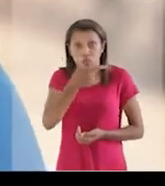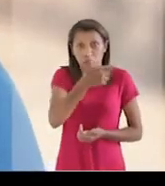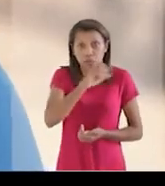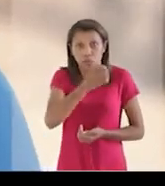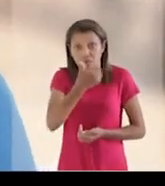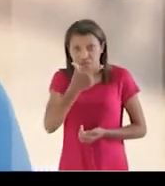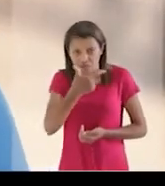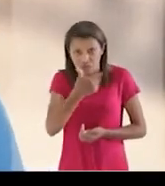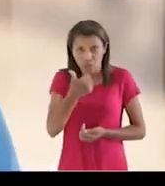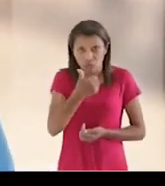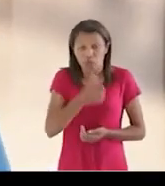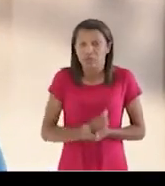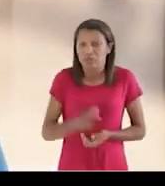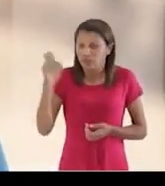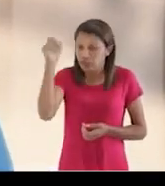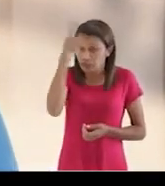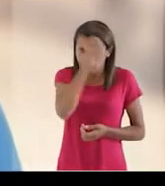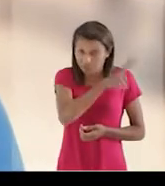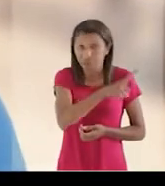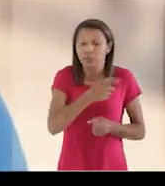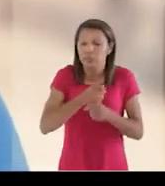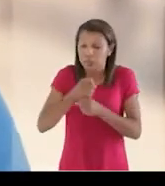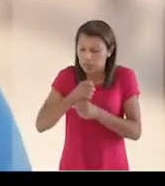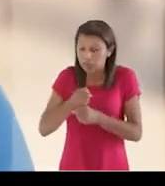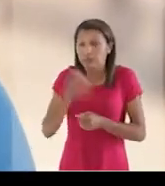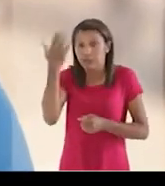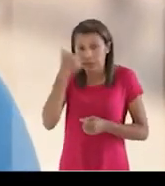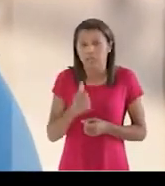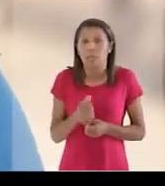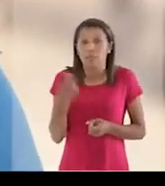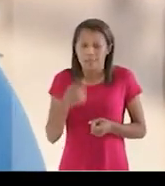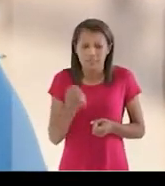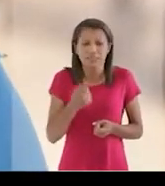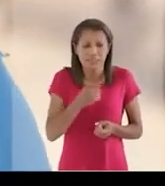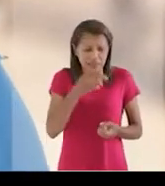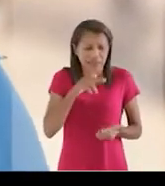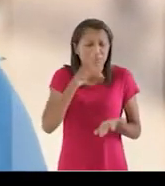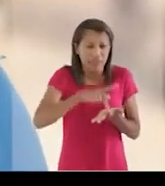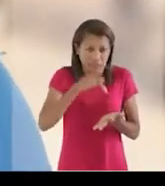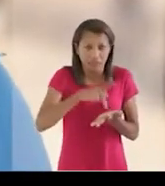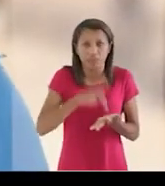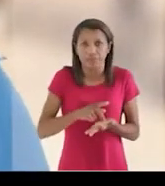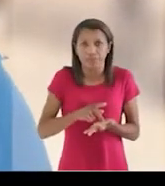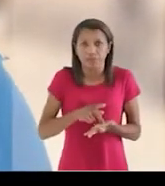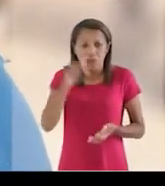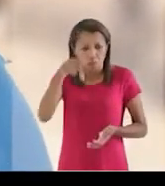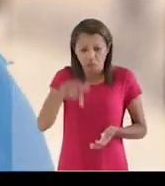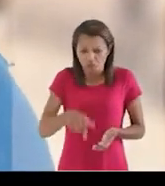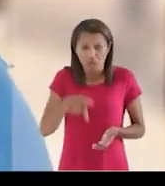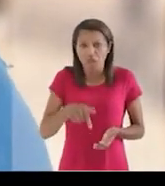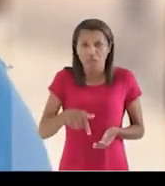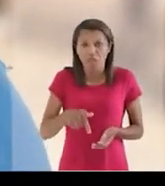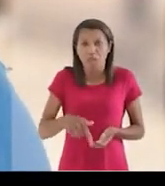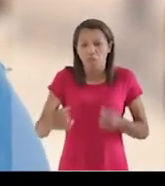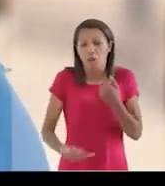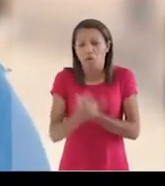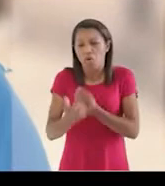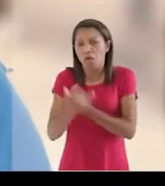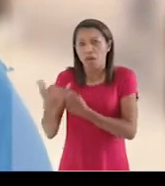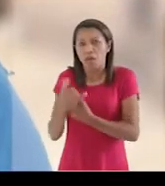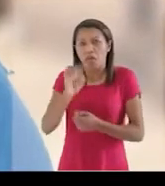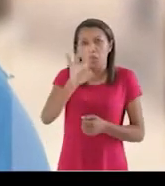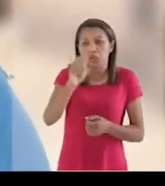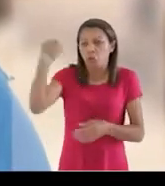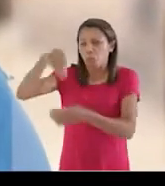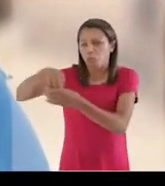2021, todos nós sabemos que vai ser um ano difícil. E a gente tem que ter os pés no chão e ser realista. Eu não estou aqui para enganar vocês com promessas só